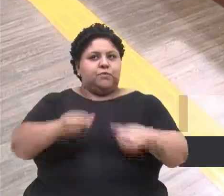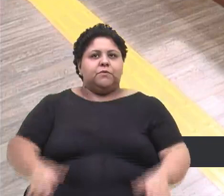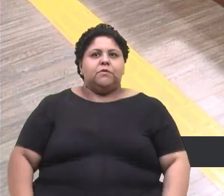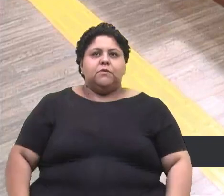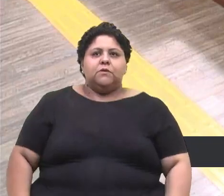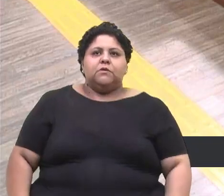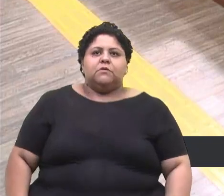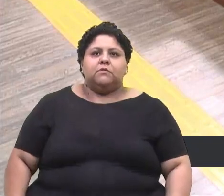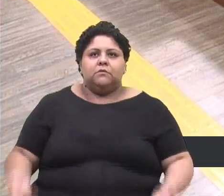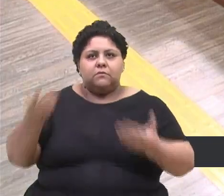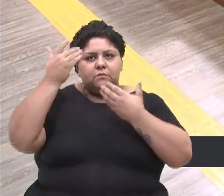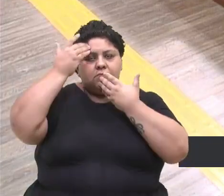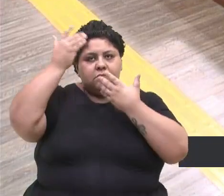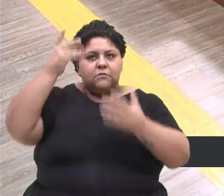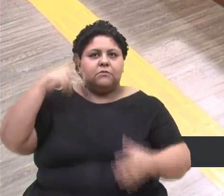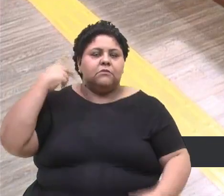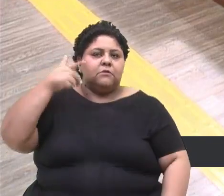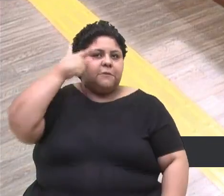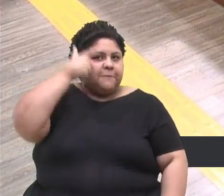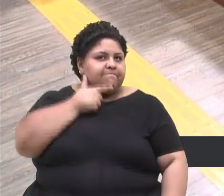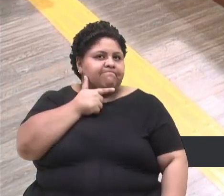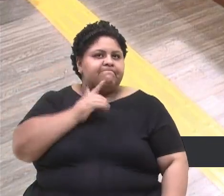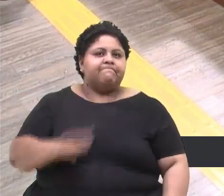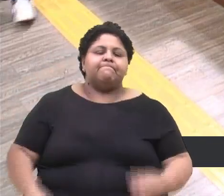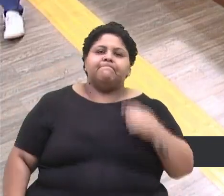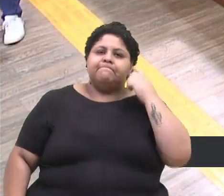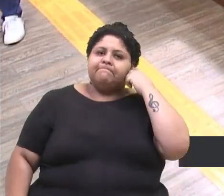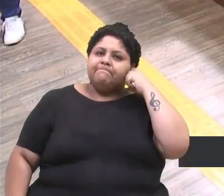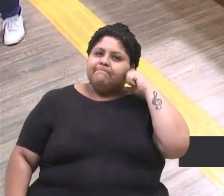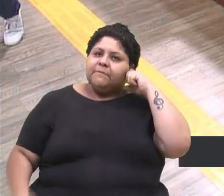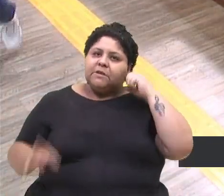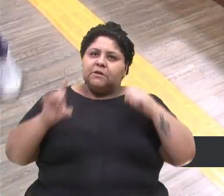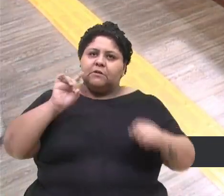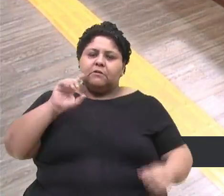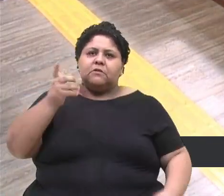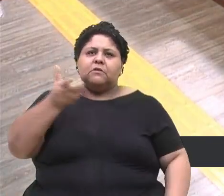Obrigado pelas palavras, Lucas Carinhato. Eu só quero fazer uma solicitação para que a gente mantenha o